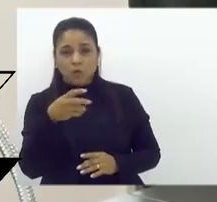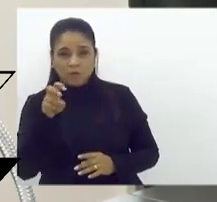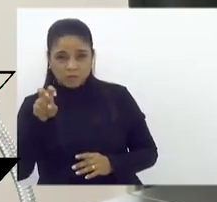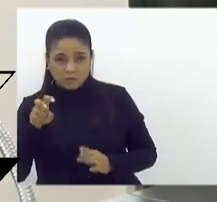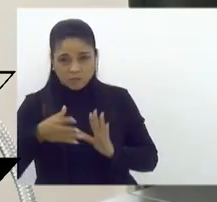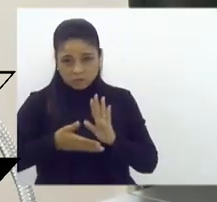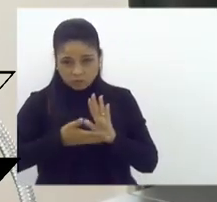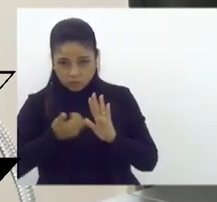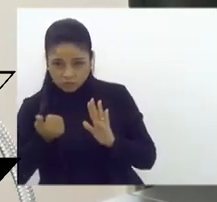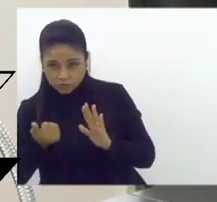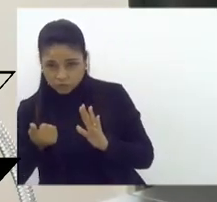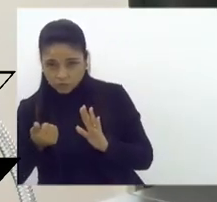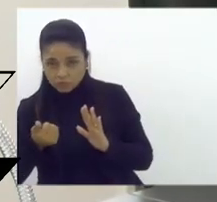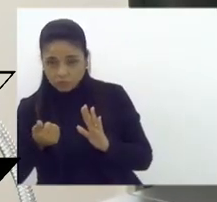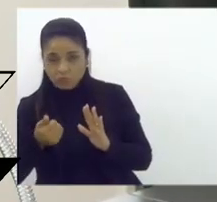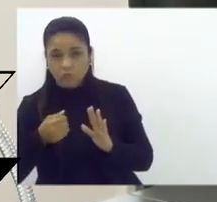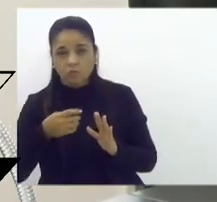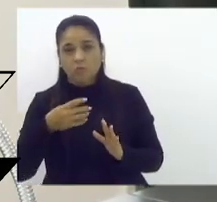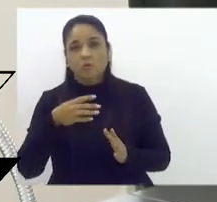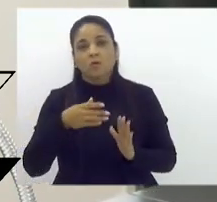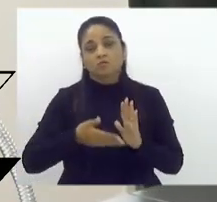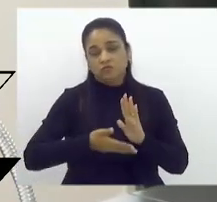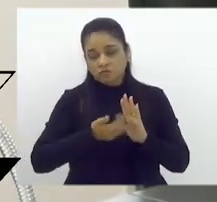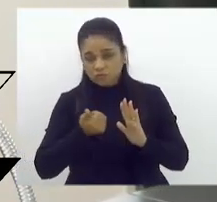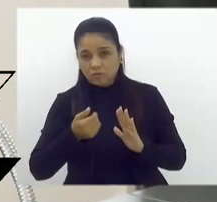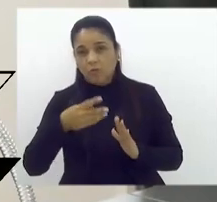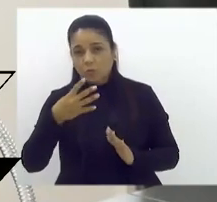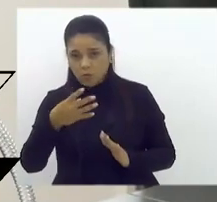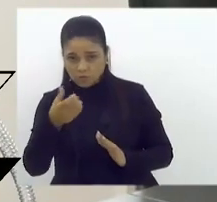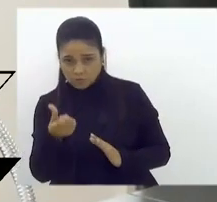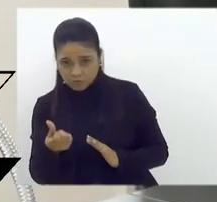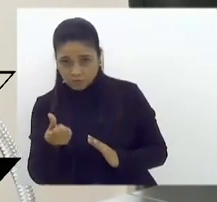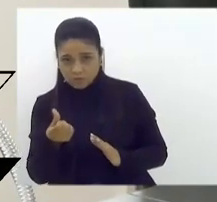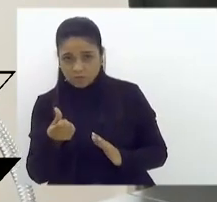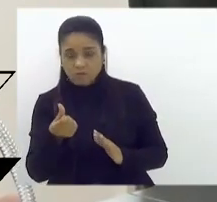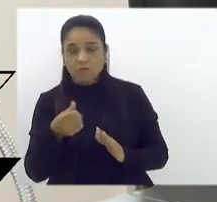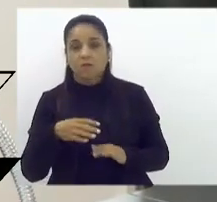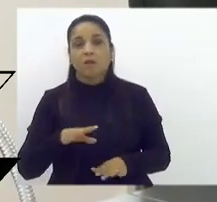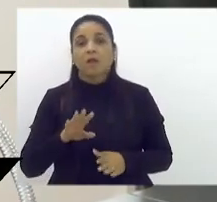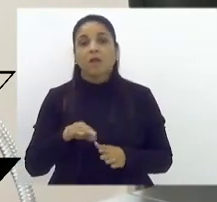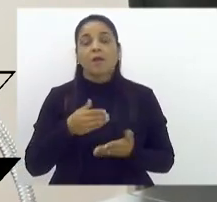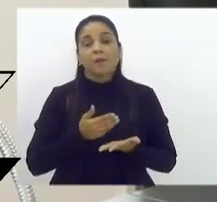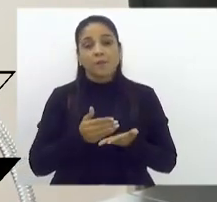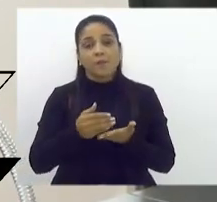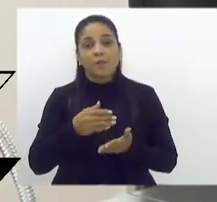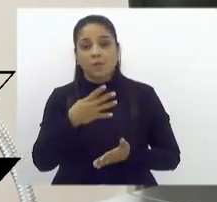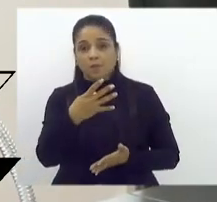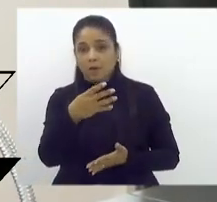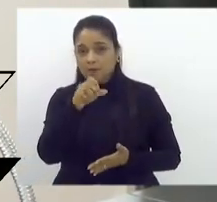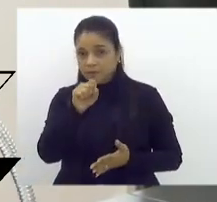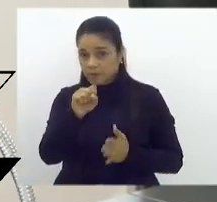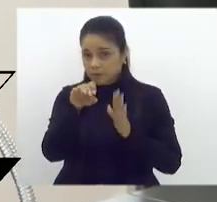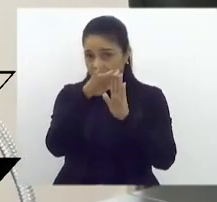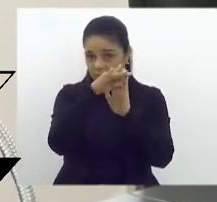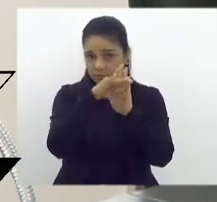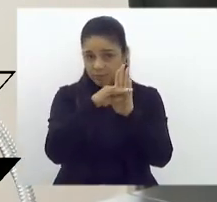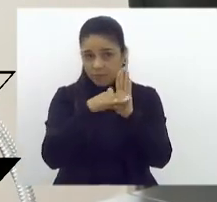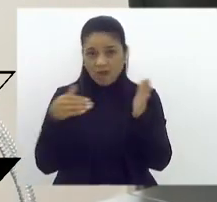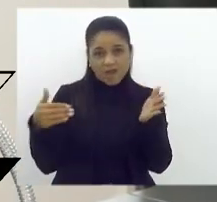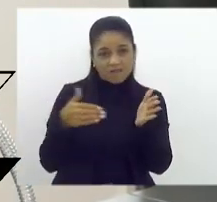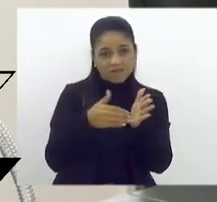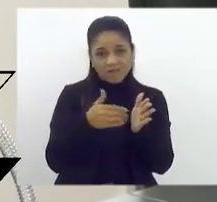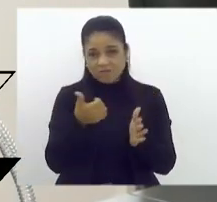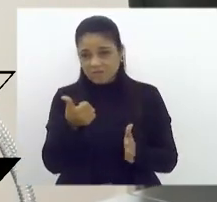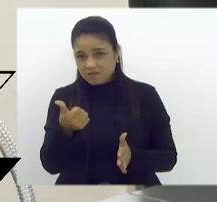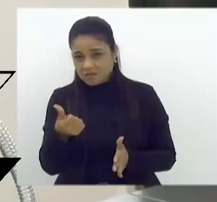mas o 46 também retirado, então seria a partir do 48 da pauta até o